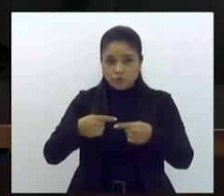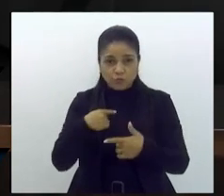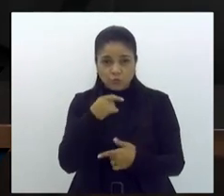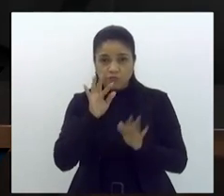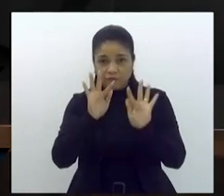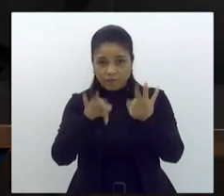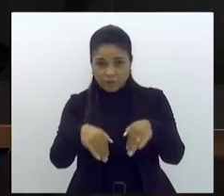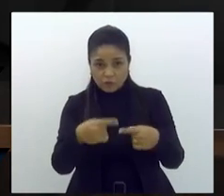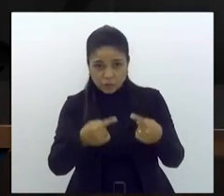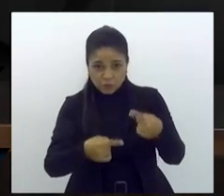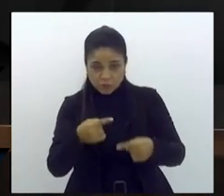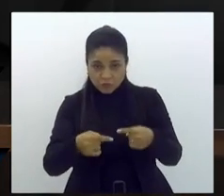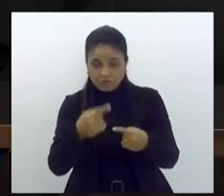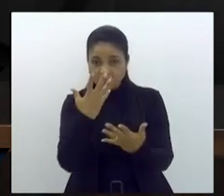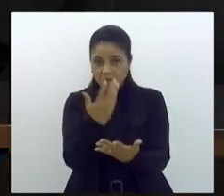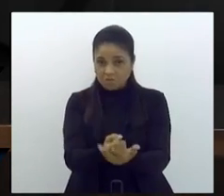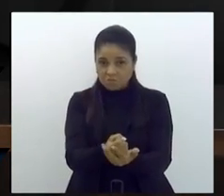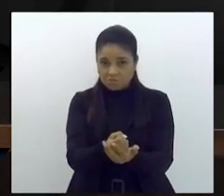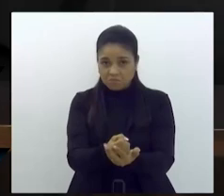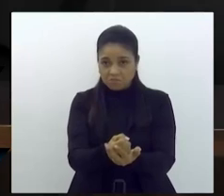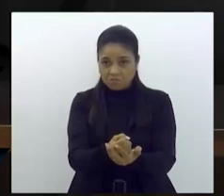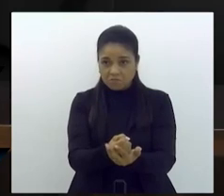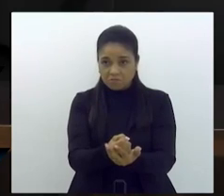discutir encerrada a discussão